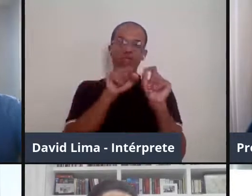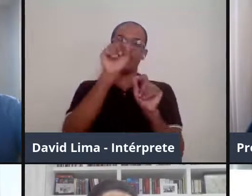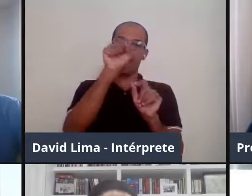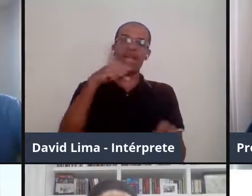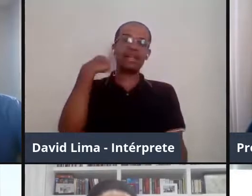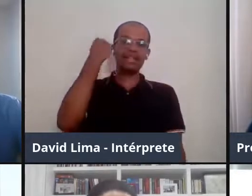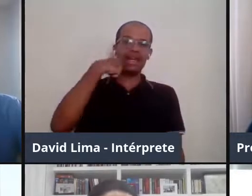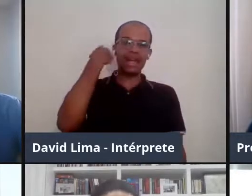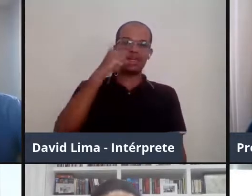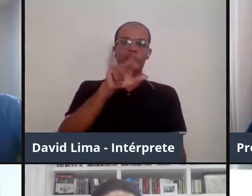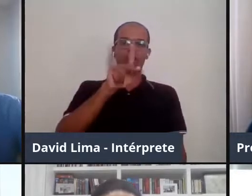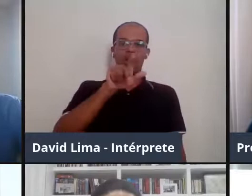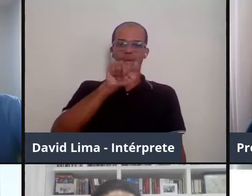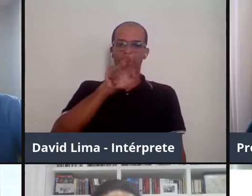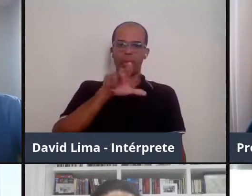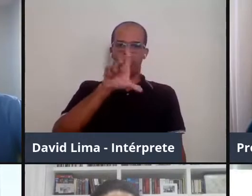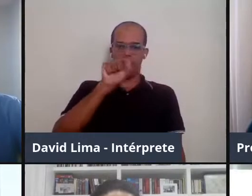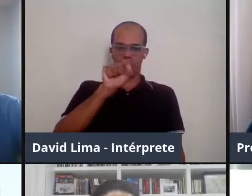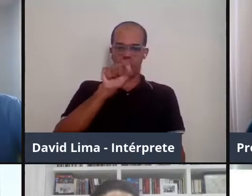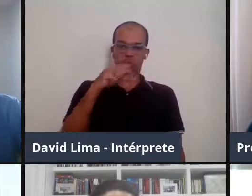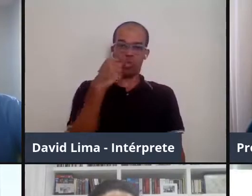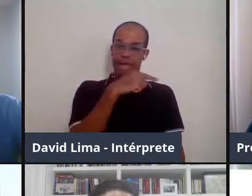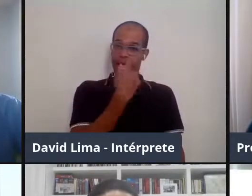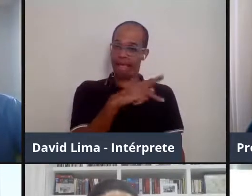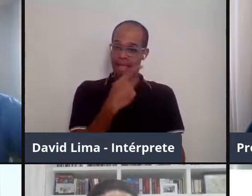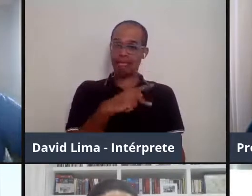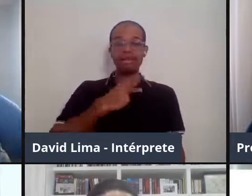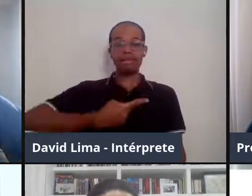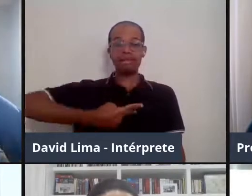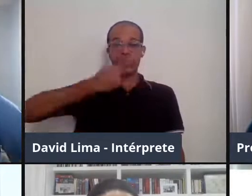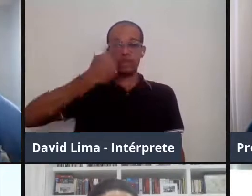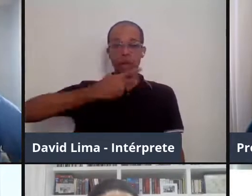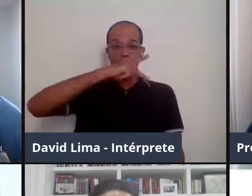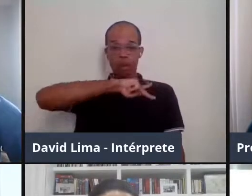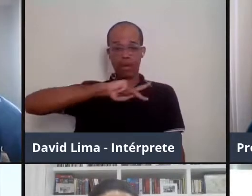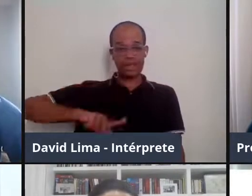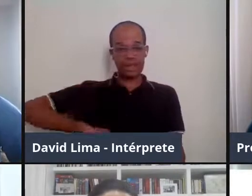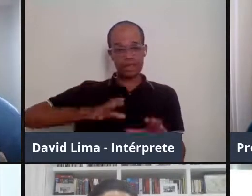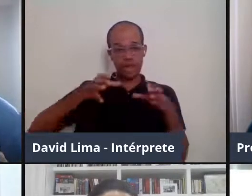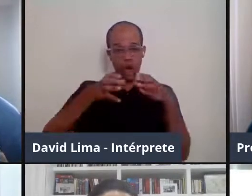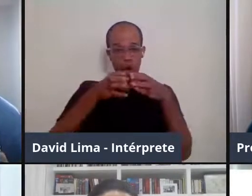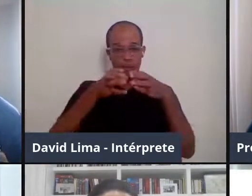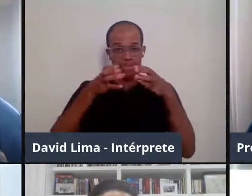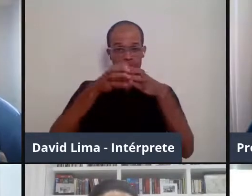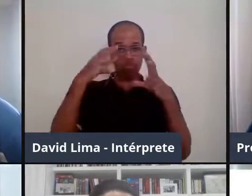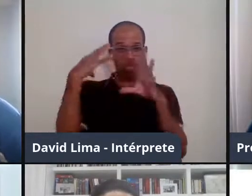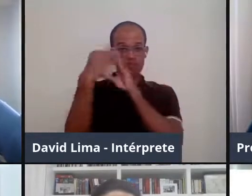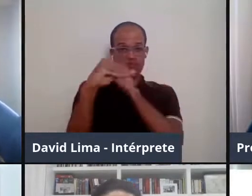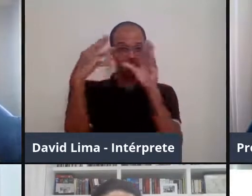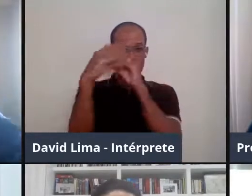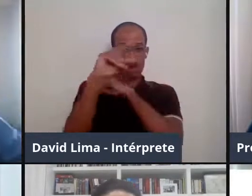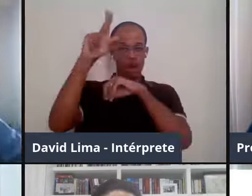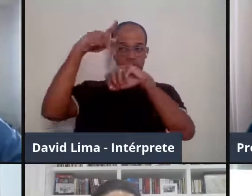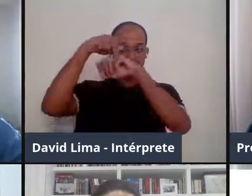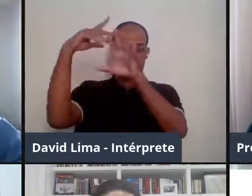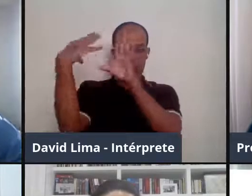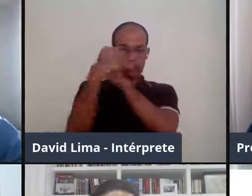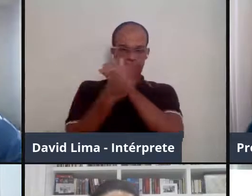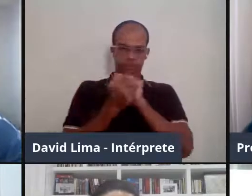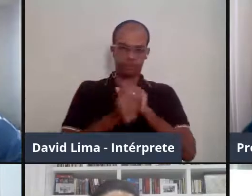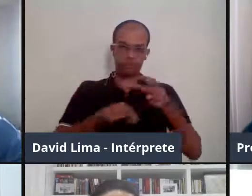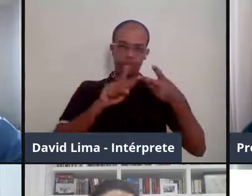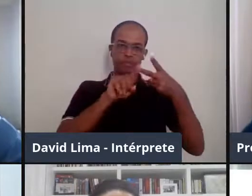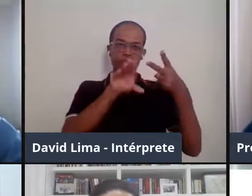Paim, que é vice-presidente da Comissão Mista de Refugiados. A Camila Suemi